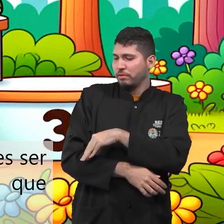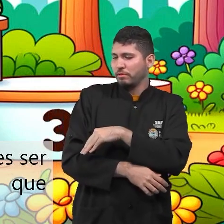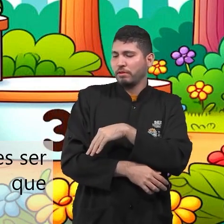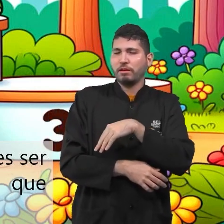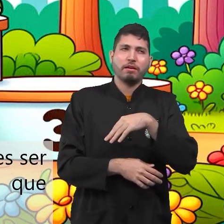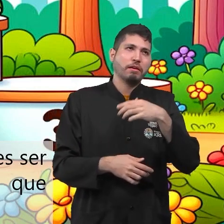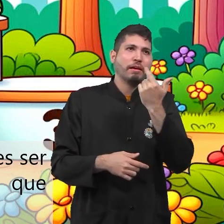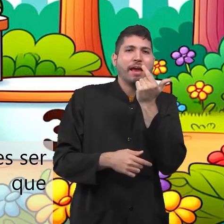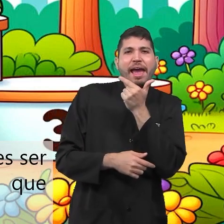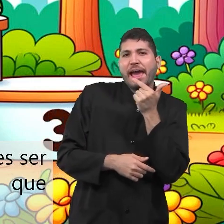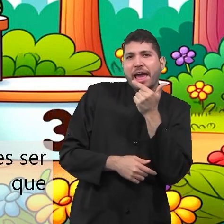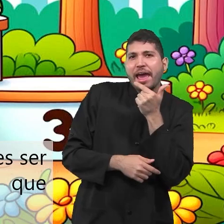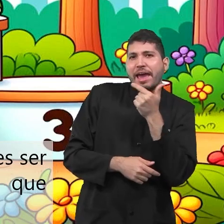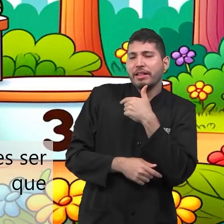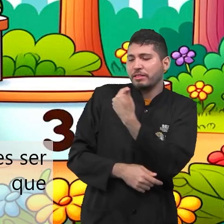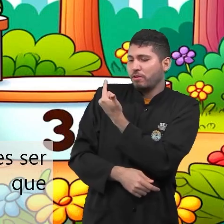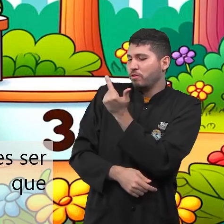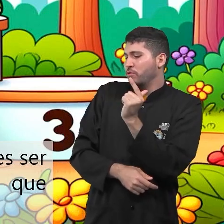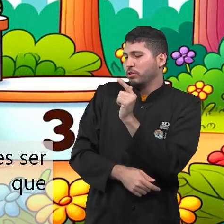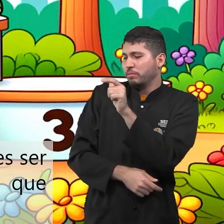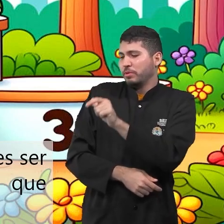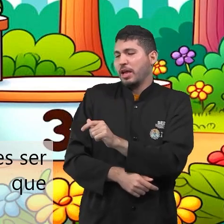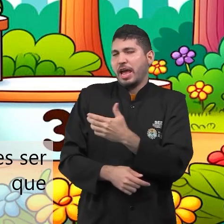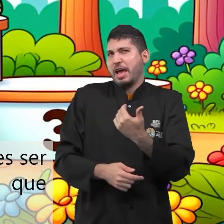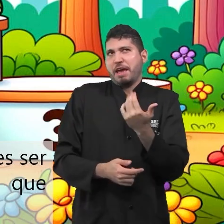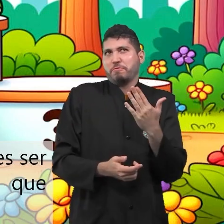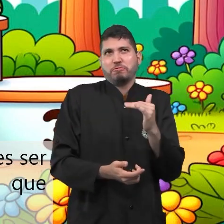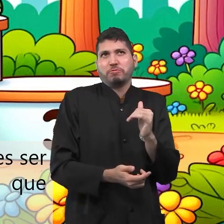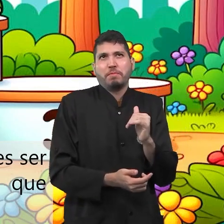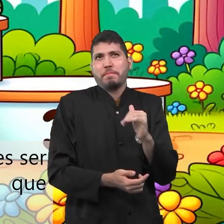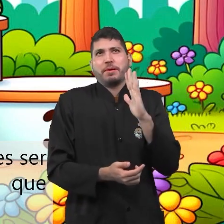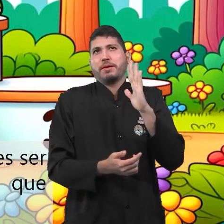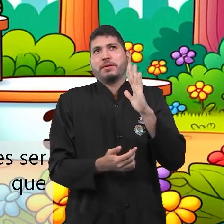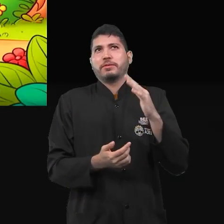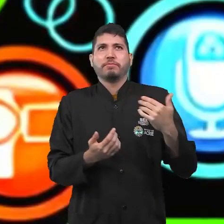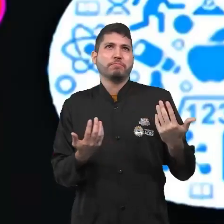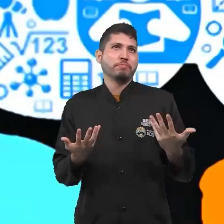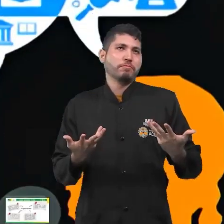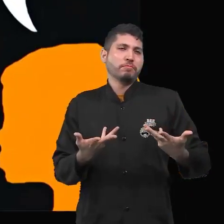né, o tão boa que ela é, o quão boa ela é, tá bom?